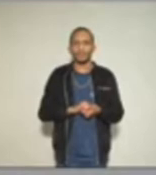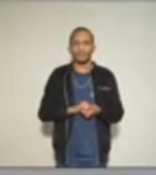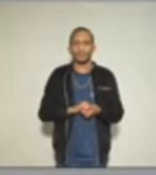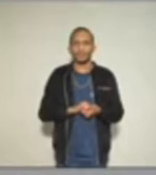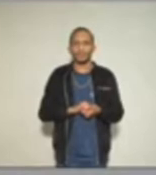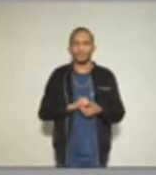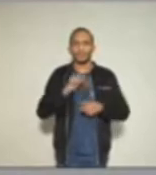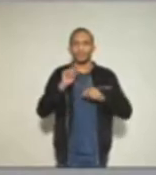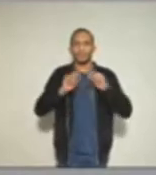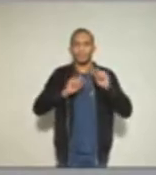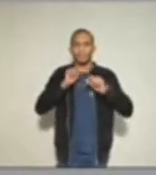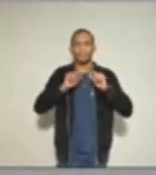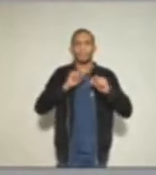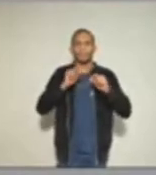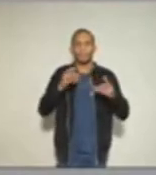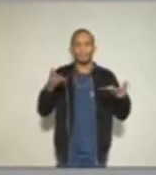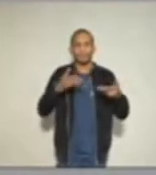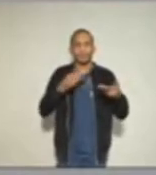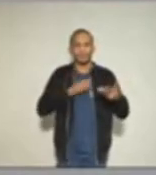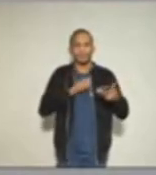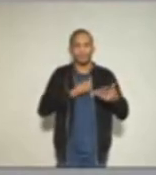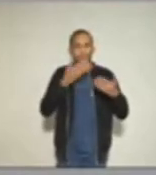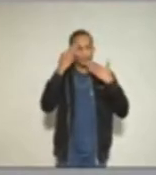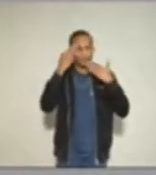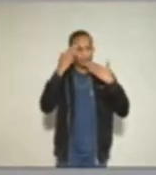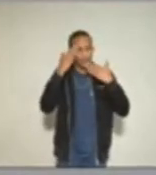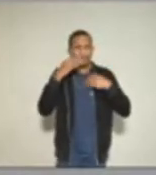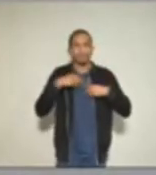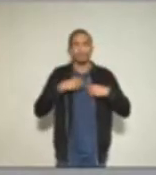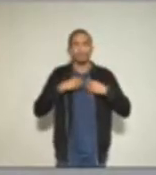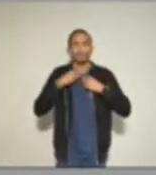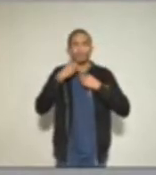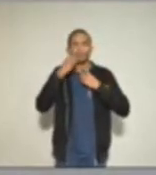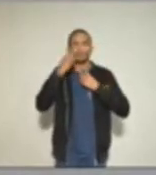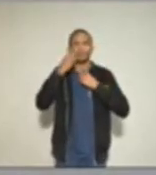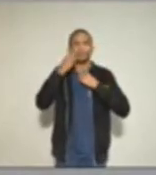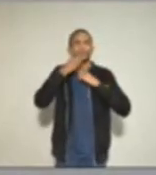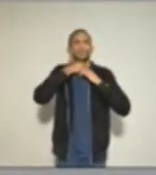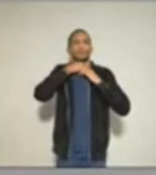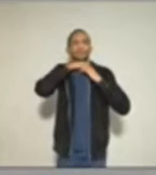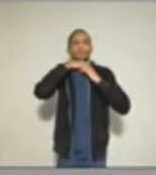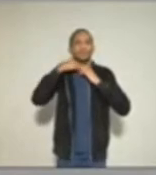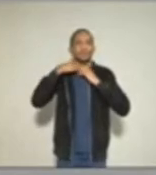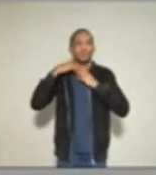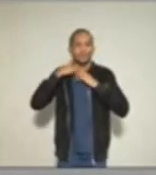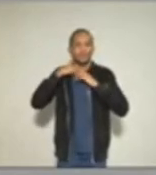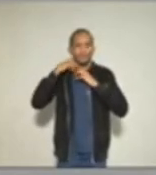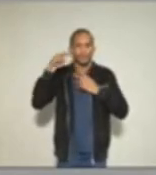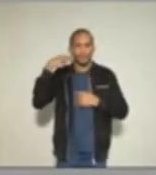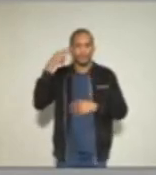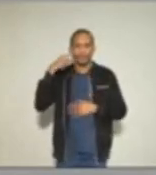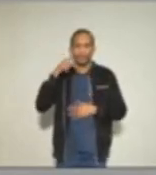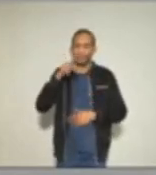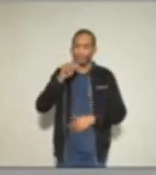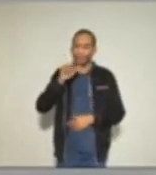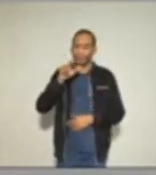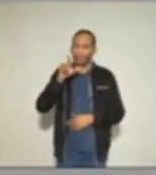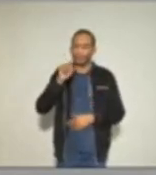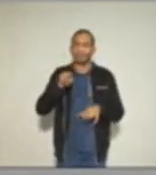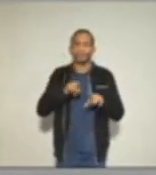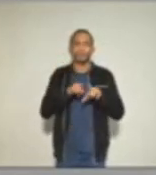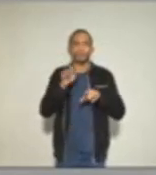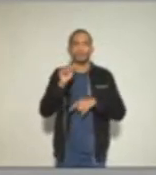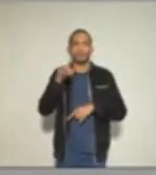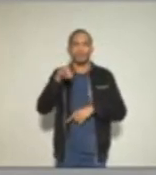Nós gostaríamos de registrar e agradecer as presenças dos vereadores Paulo Frange e André Santos,